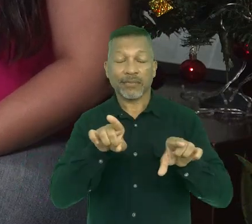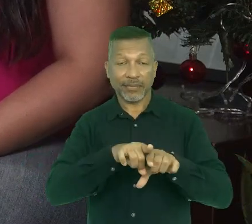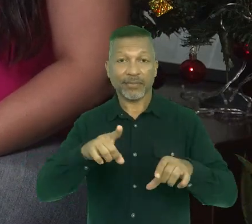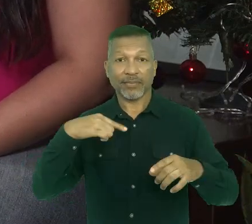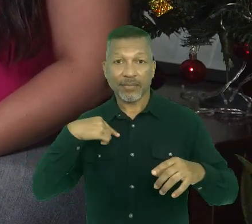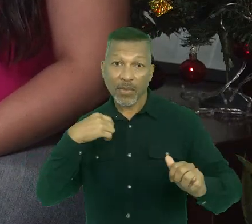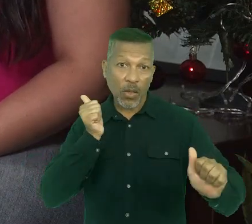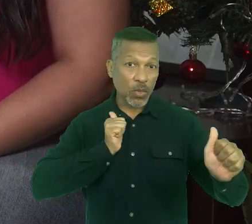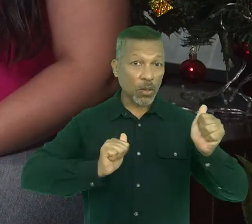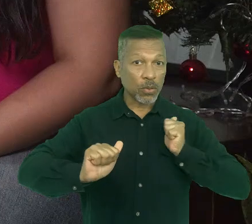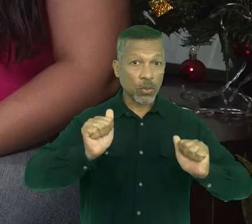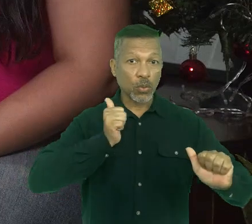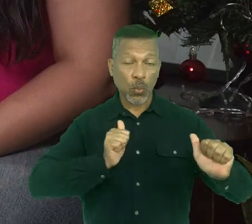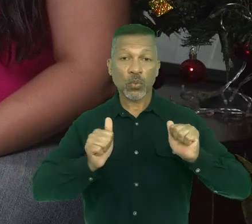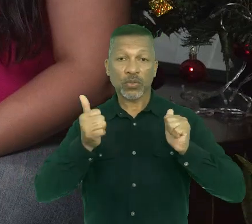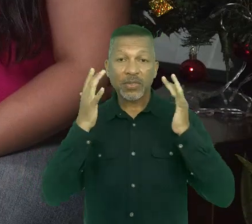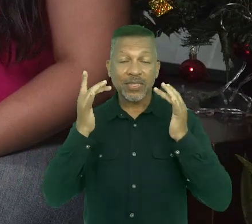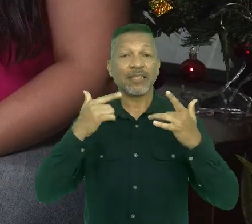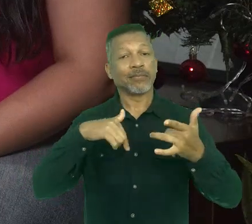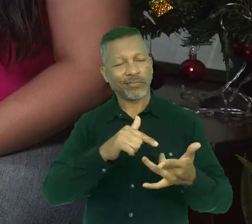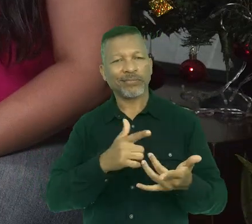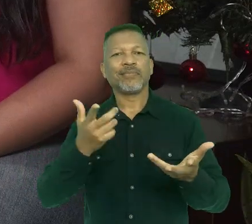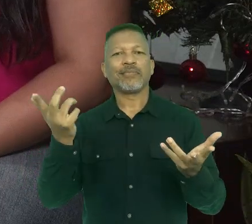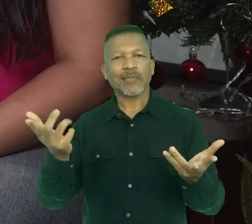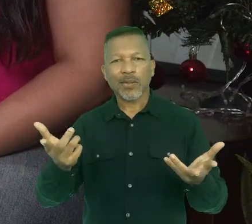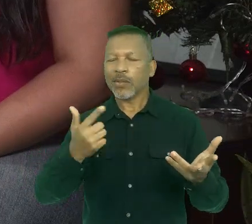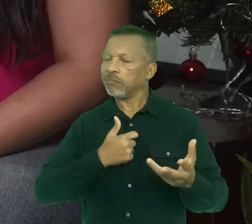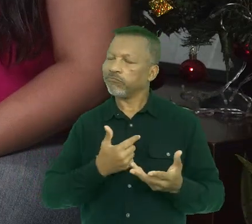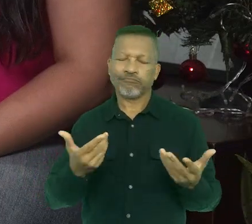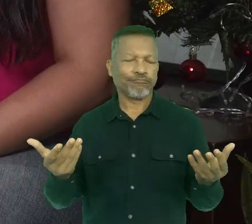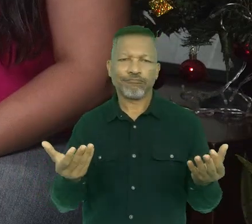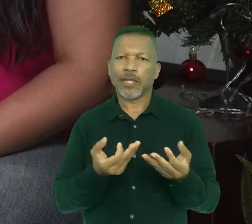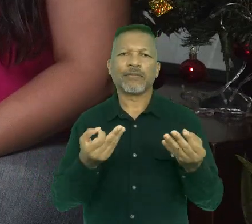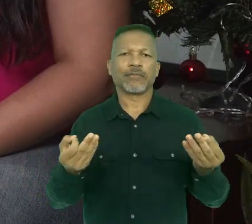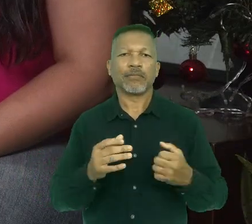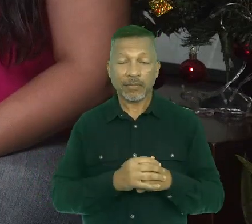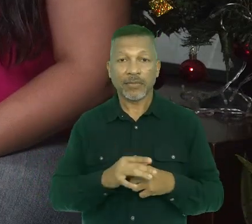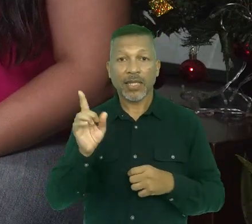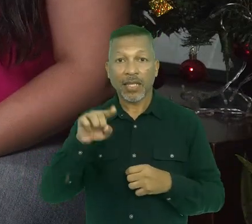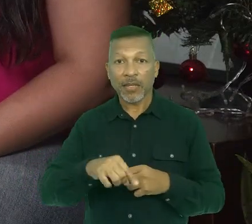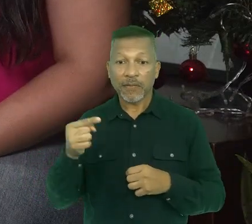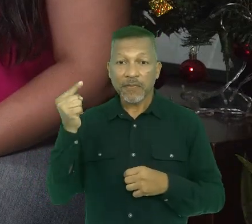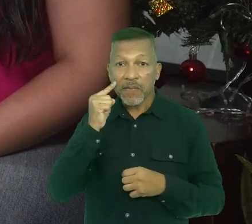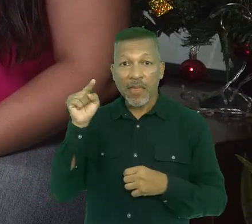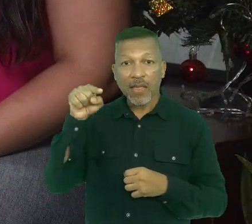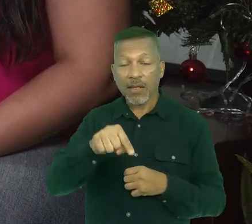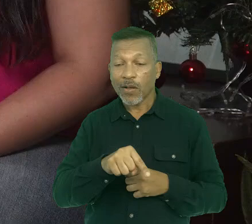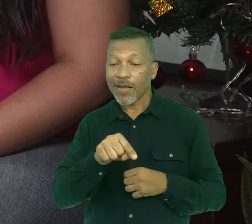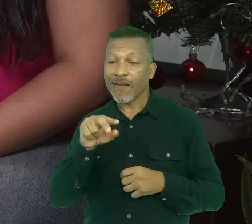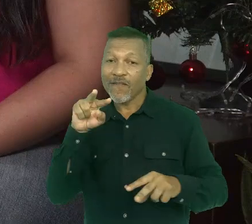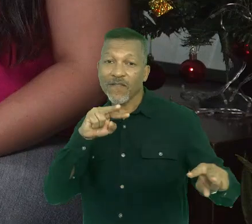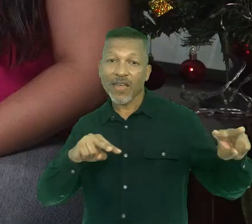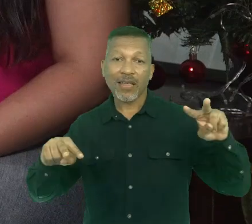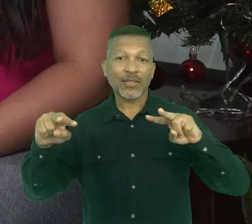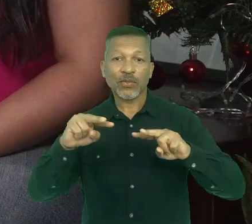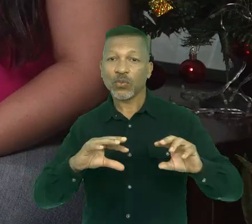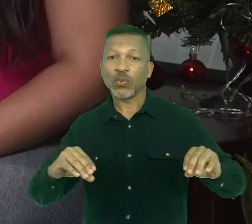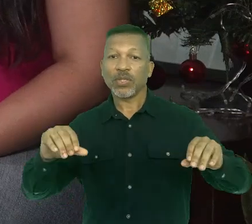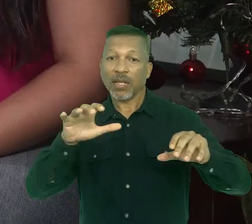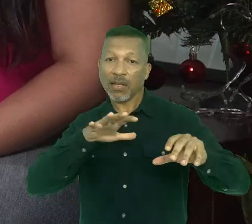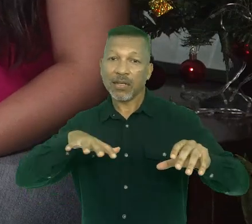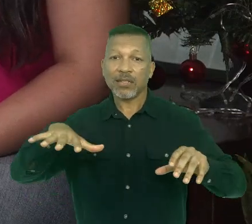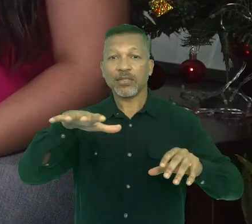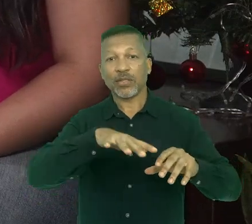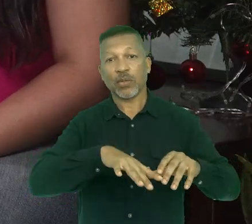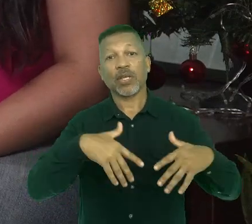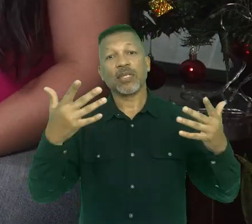né, dos atores. Então, assim, é incrível e trazer para cá, né, os olhos daqui, da